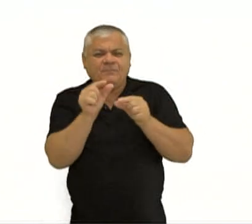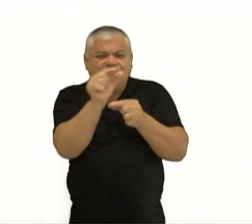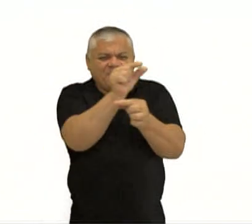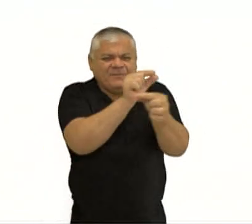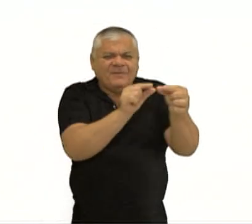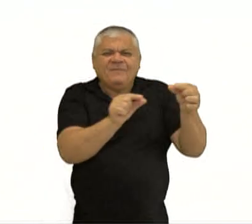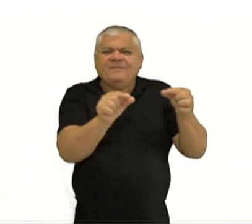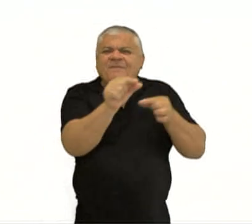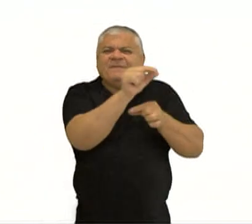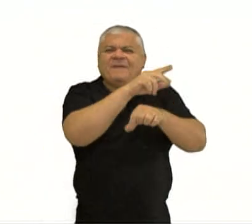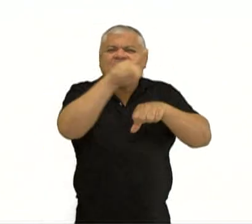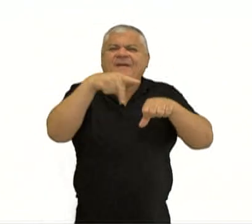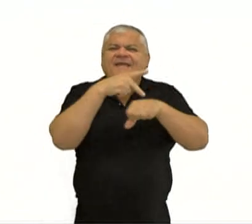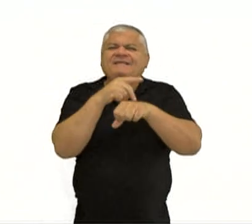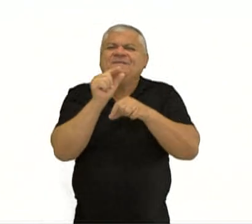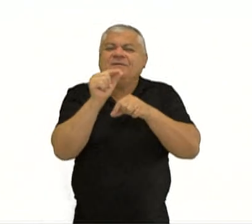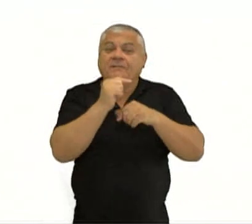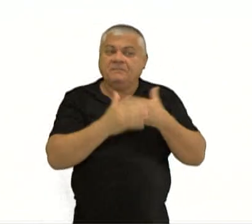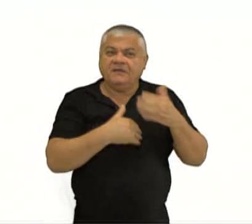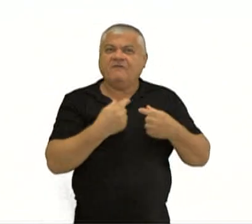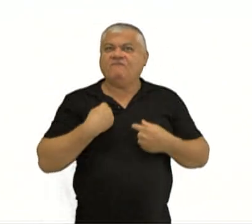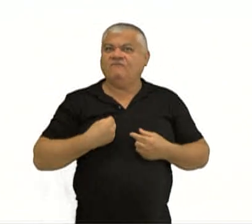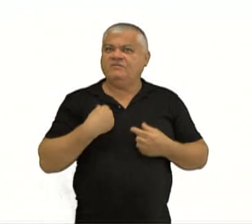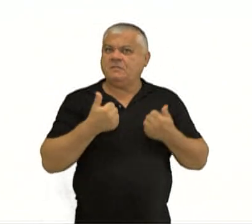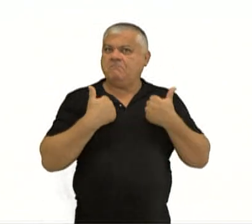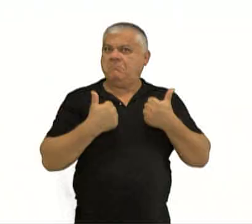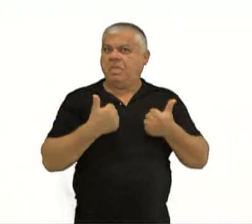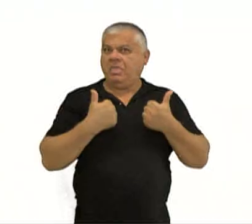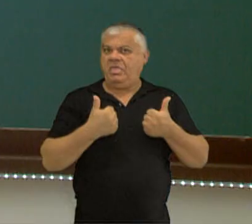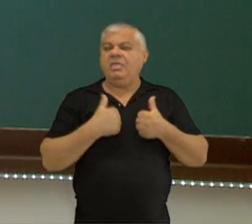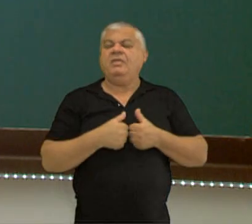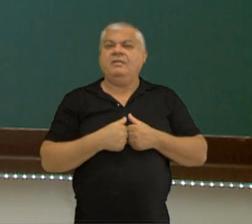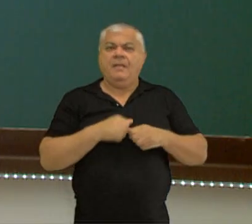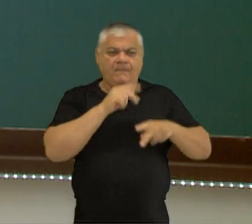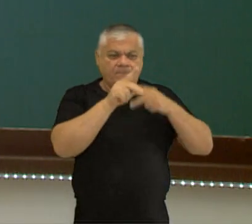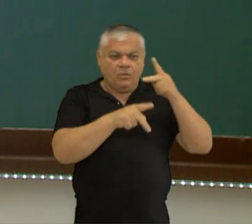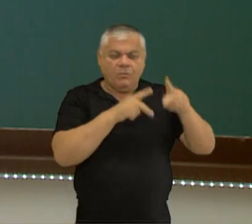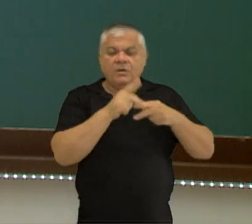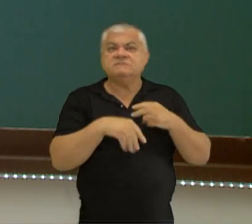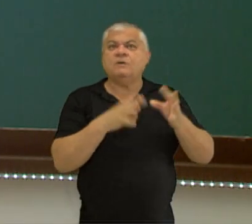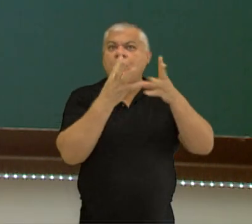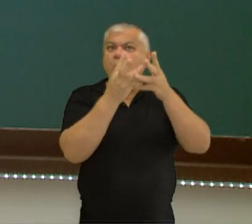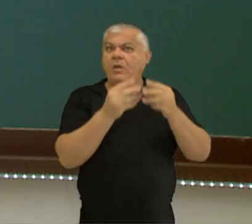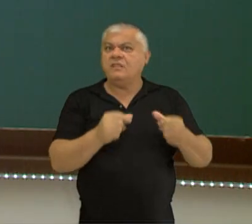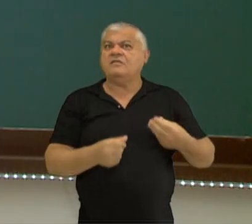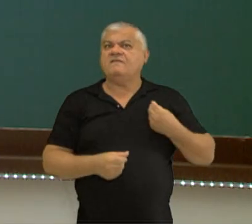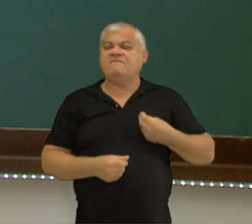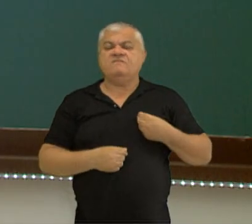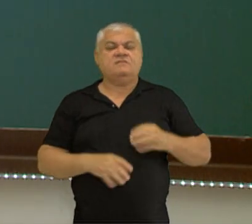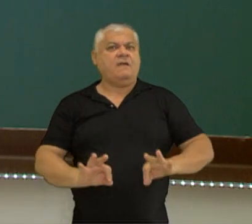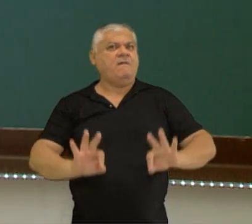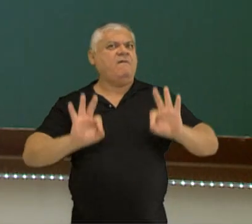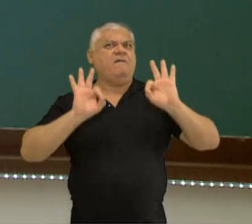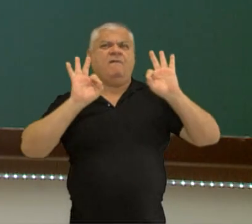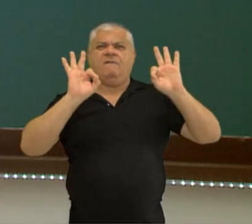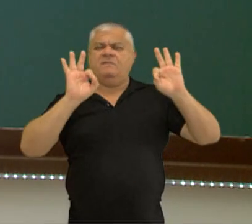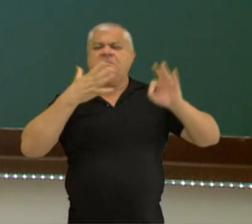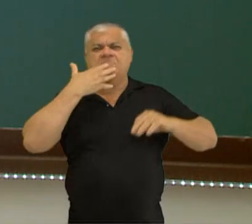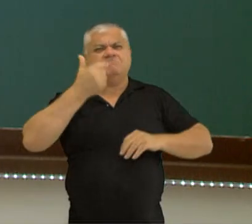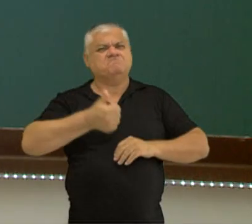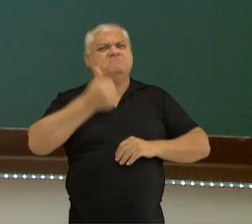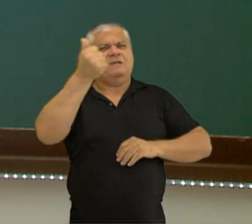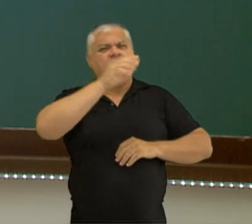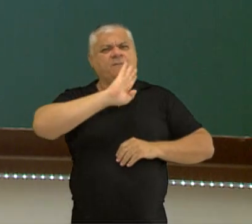dos países com um elevado desenvolvimento humano. Então, a população tem uma qualidade de vida maior na grande maioria dos